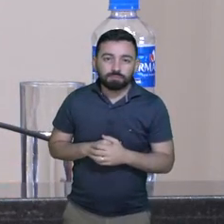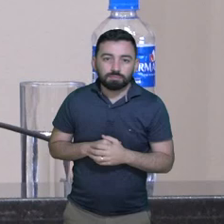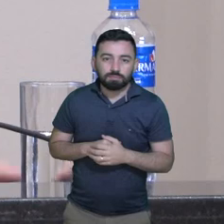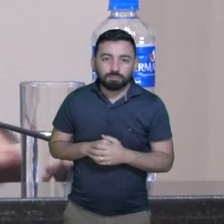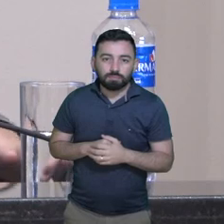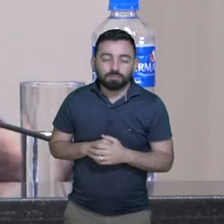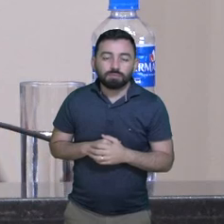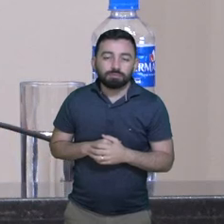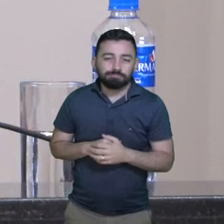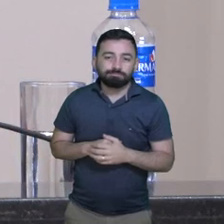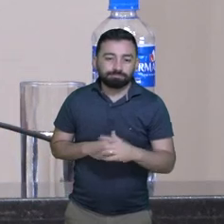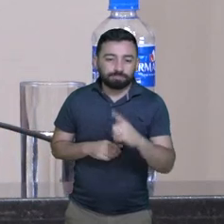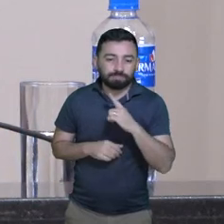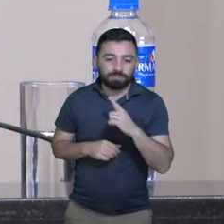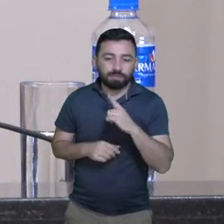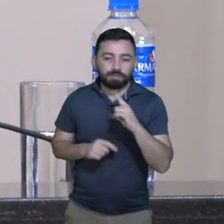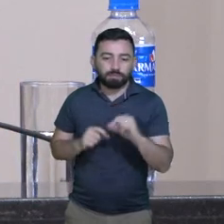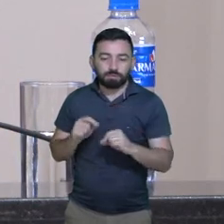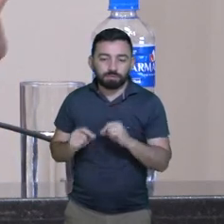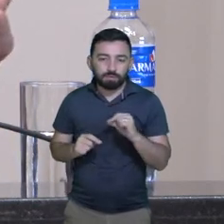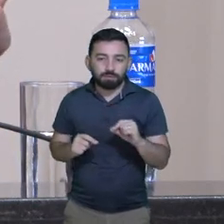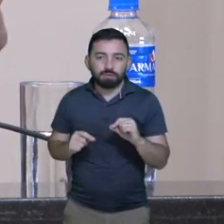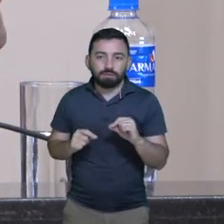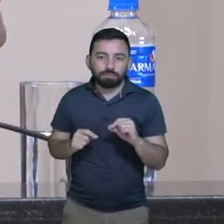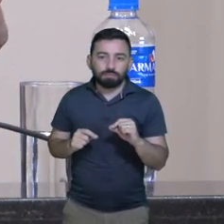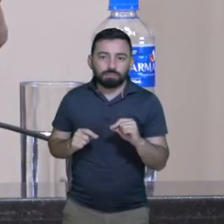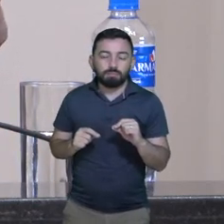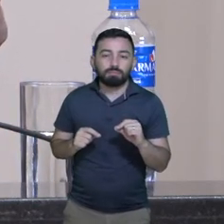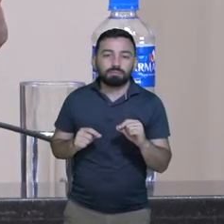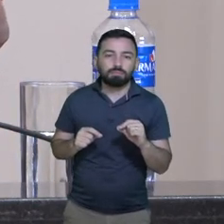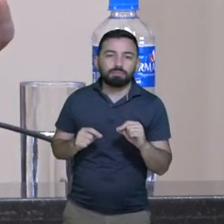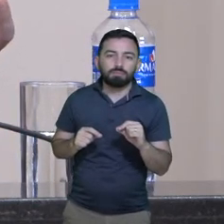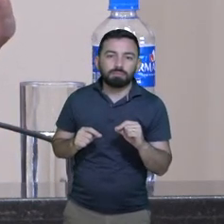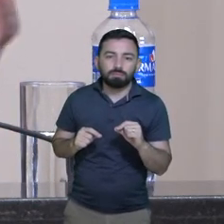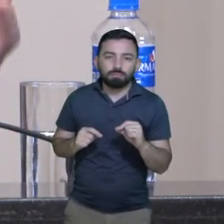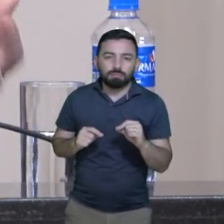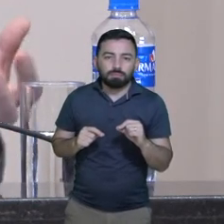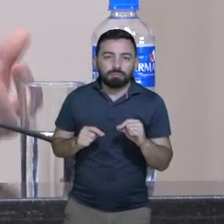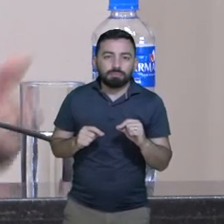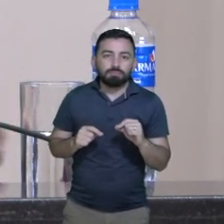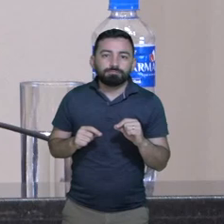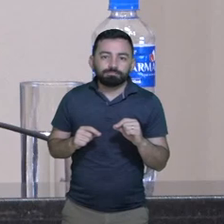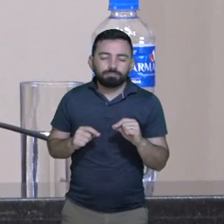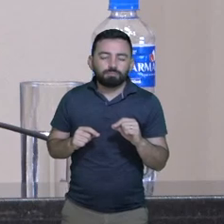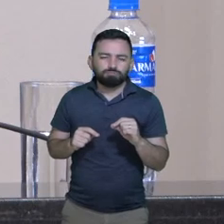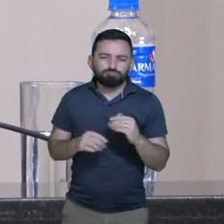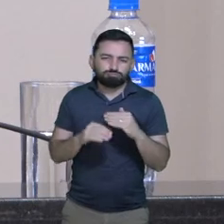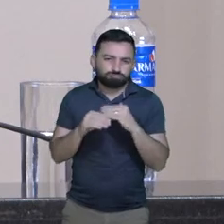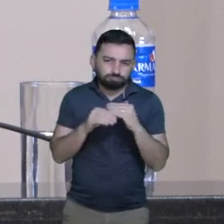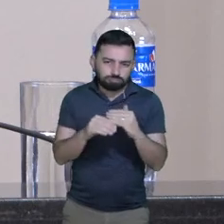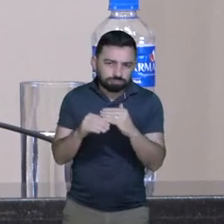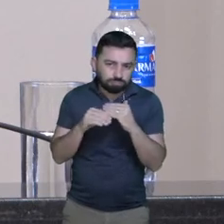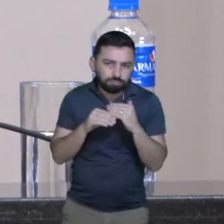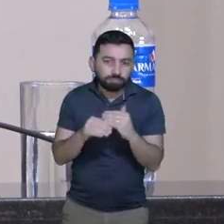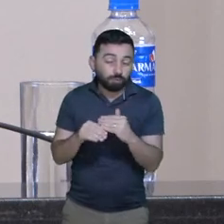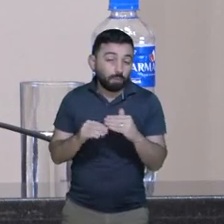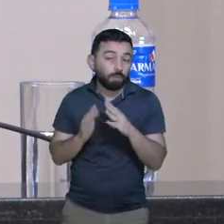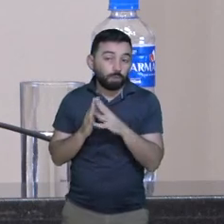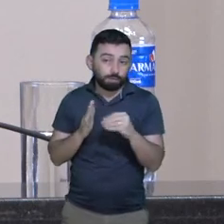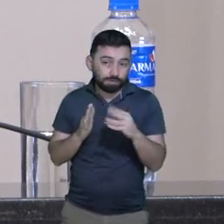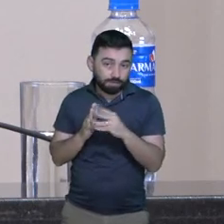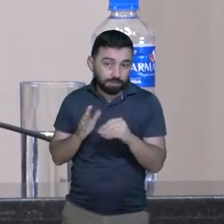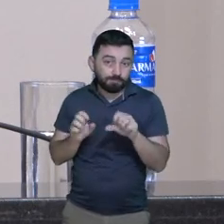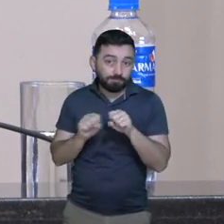uma certa uma certa eh eh um certo consenso né de que os modelos de